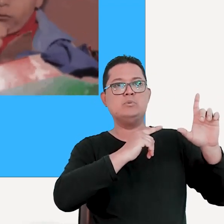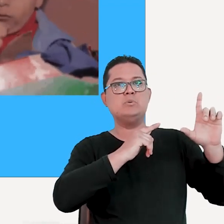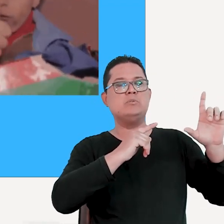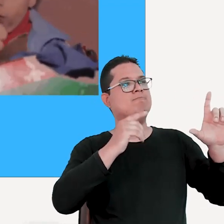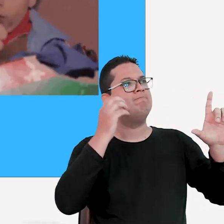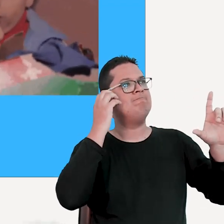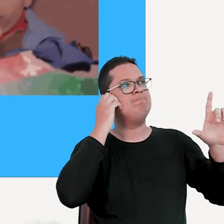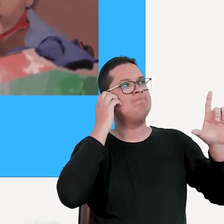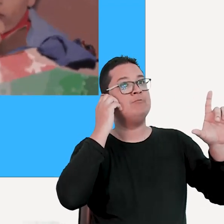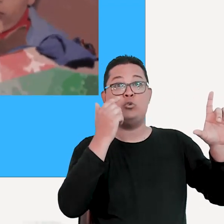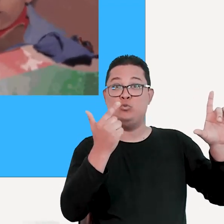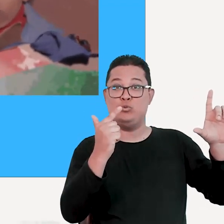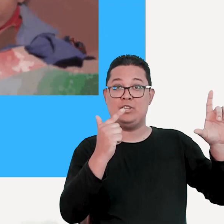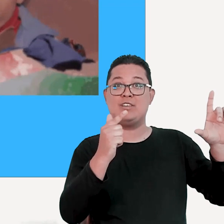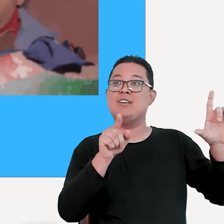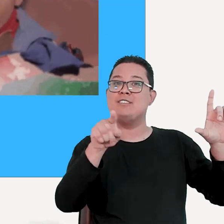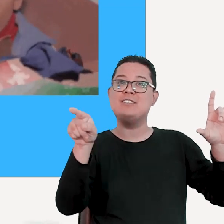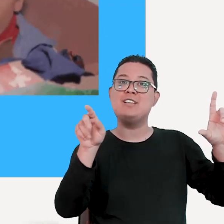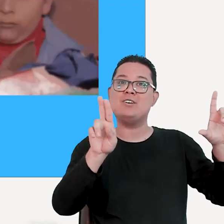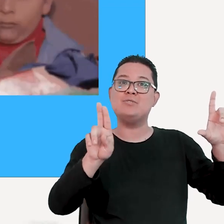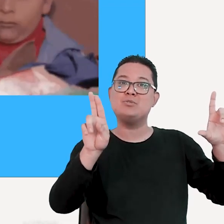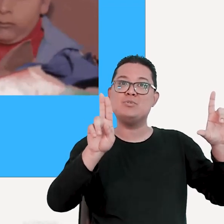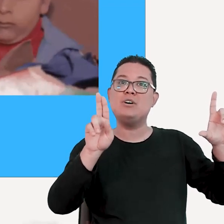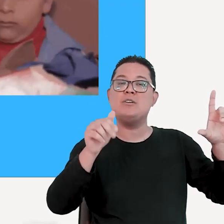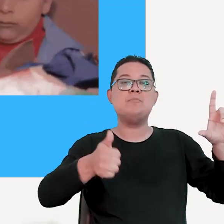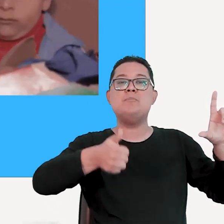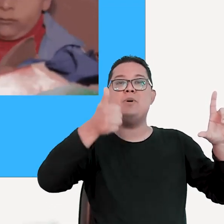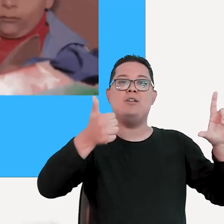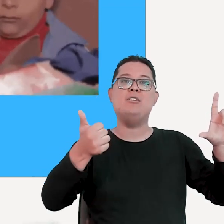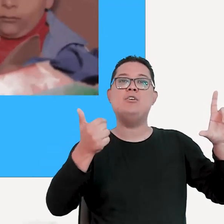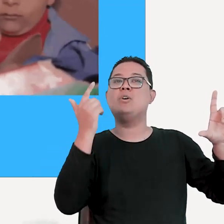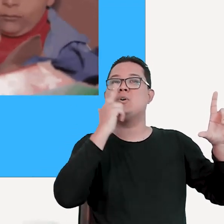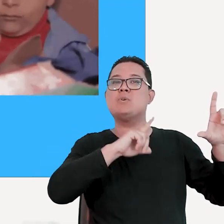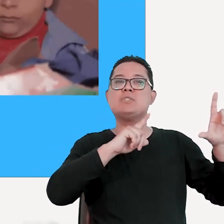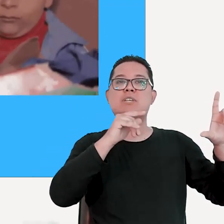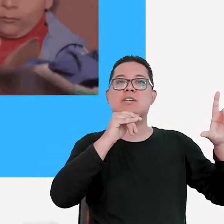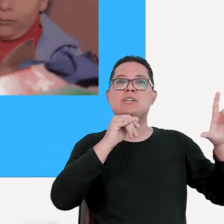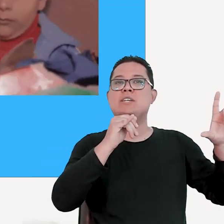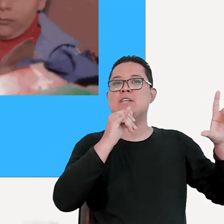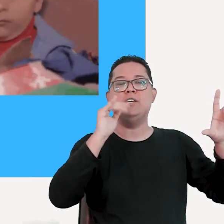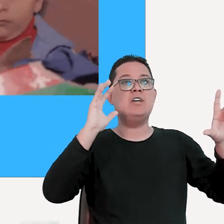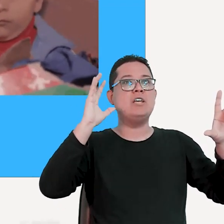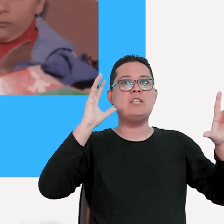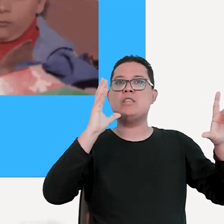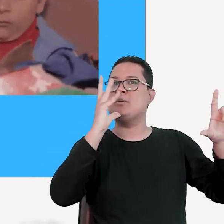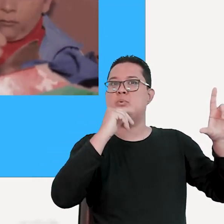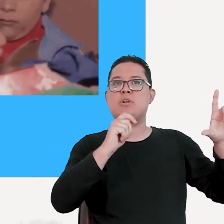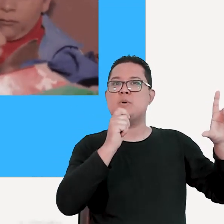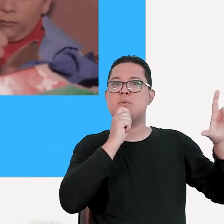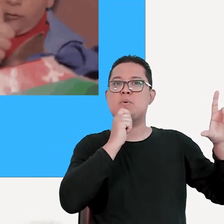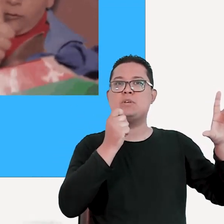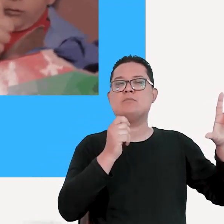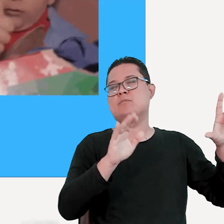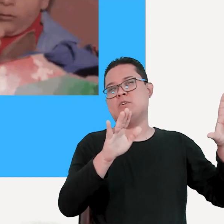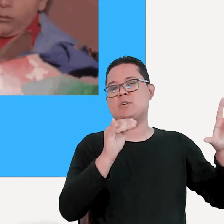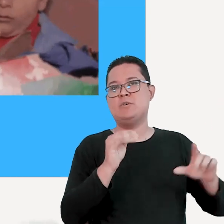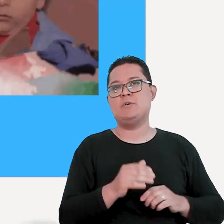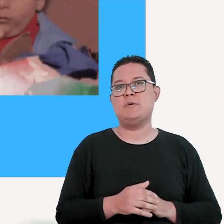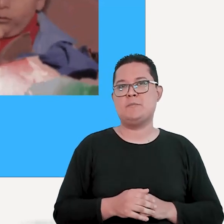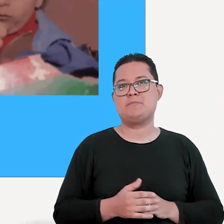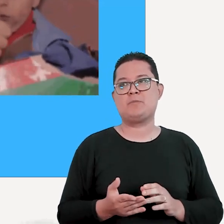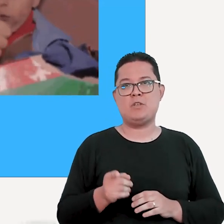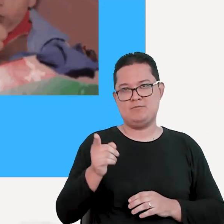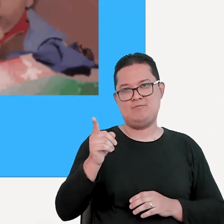usuárias elas se resolvem de forma muito fácil. Um exemplo, você está num fluxo